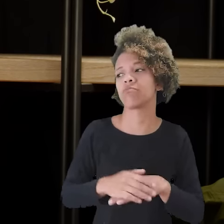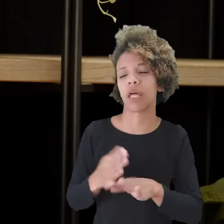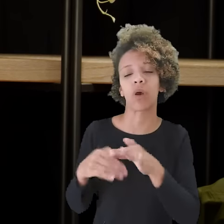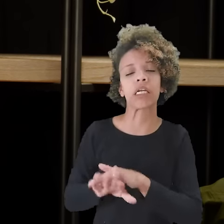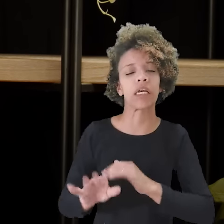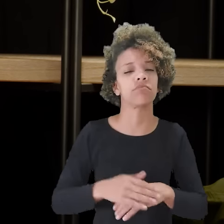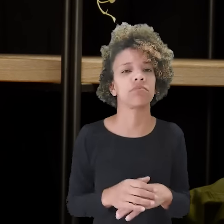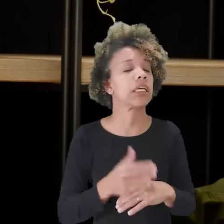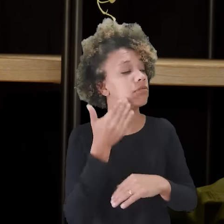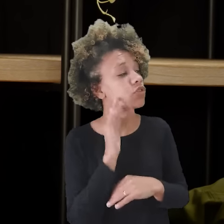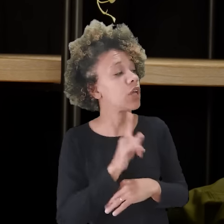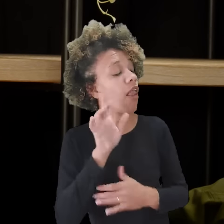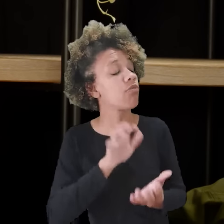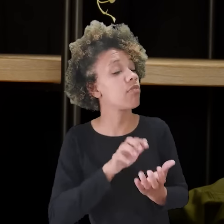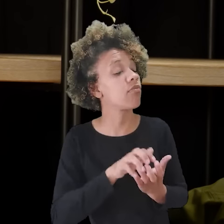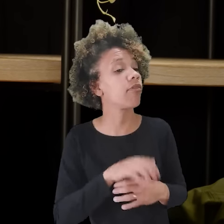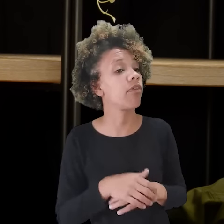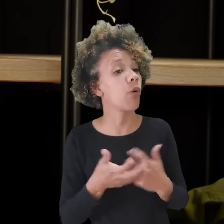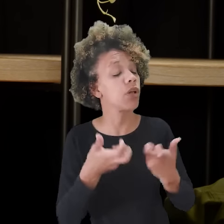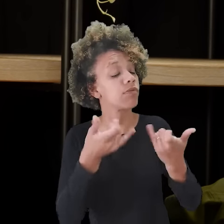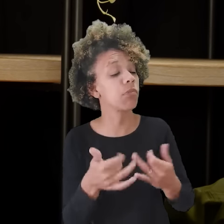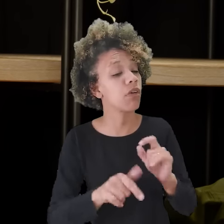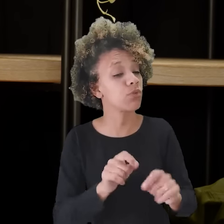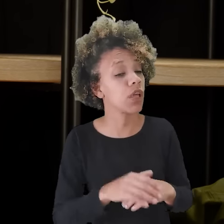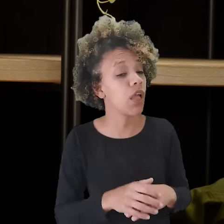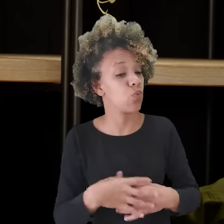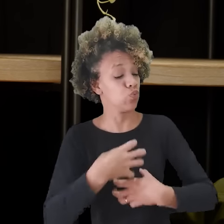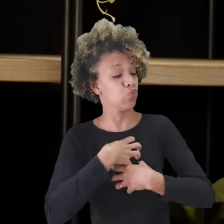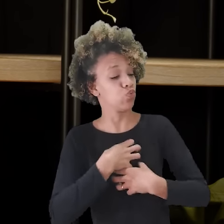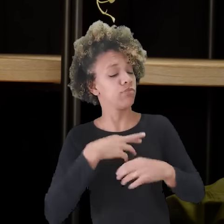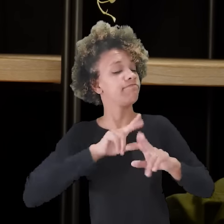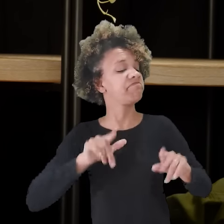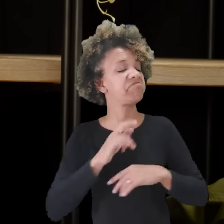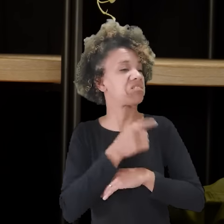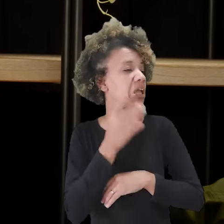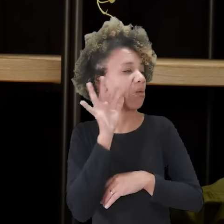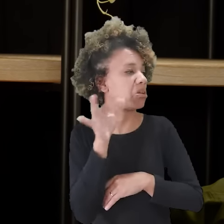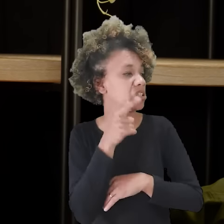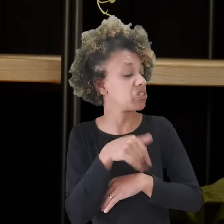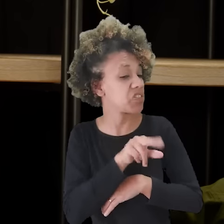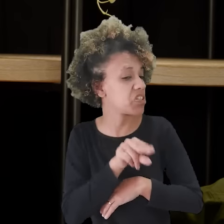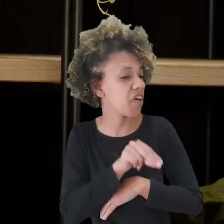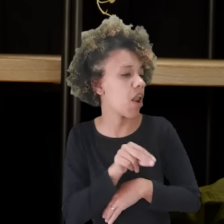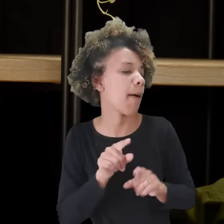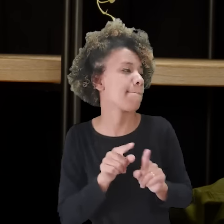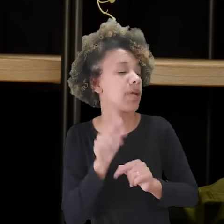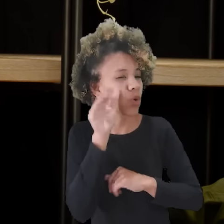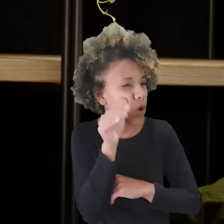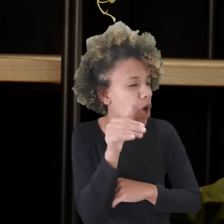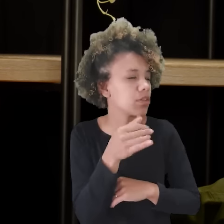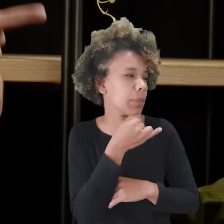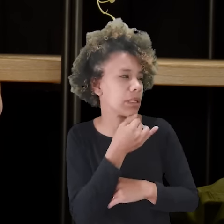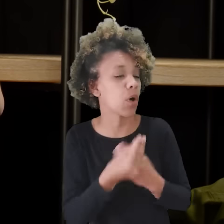e lá no Recife eu queria que você falasse assim as expressões coisas que tipo ninguém imagina que vocês falam mas são